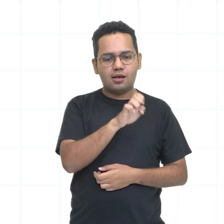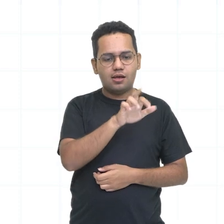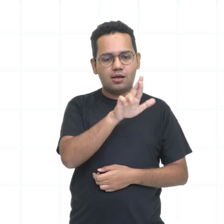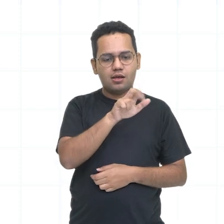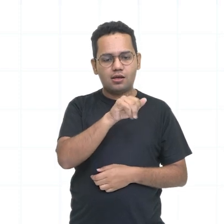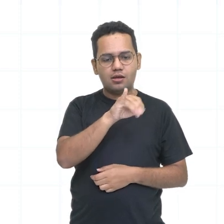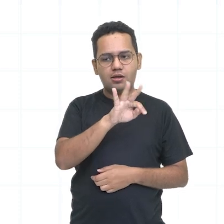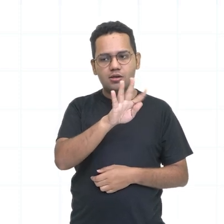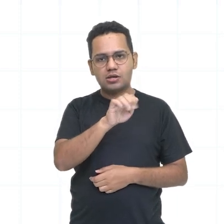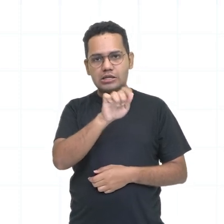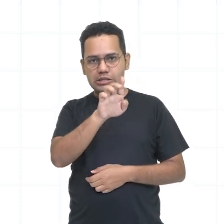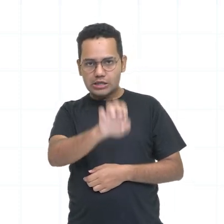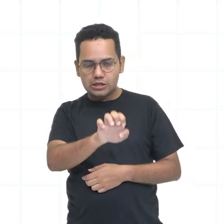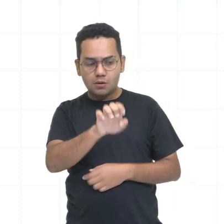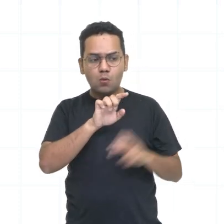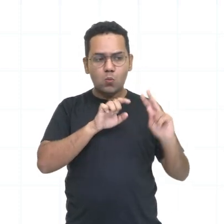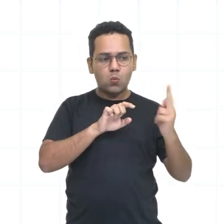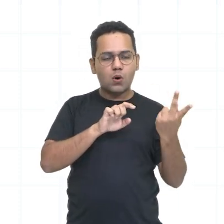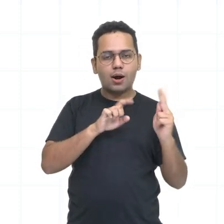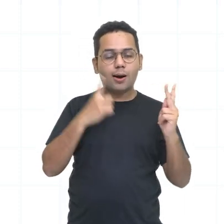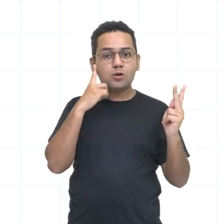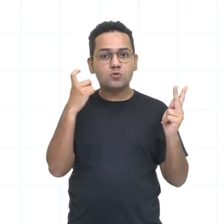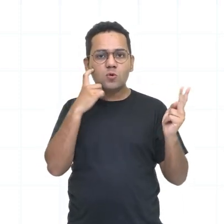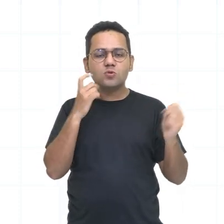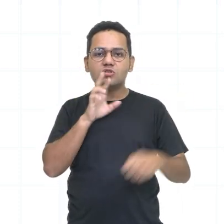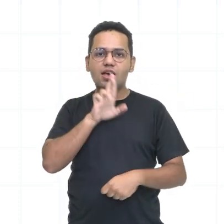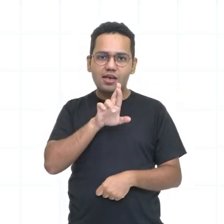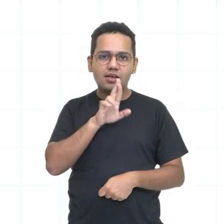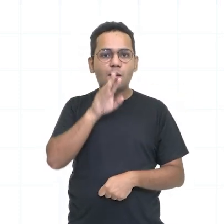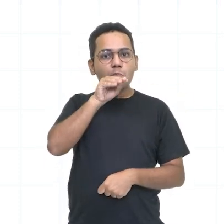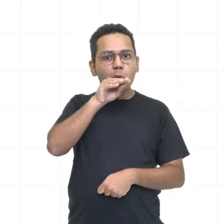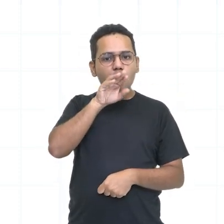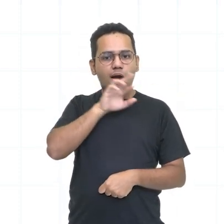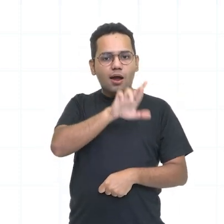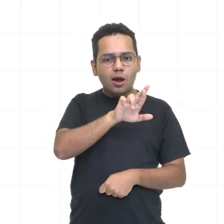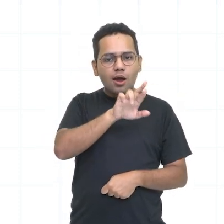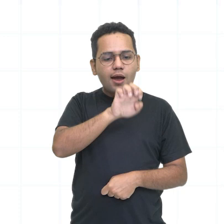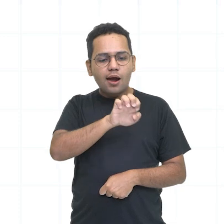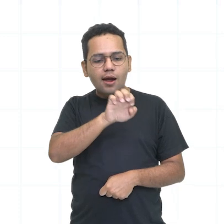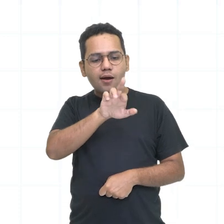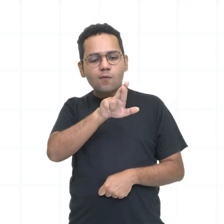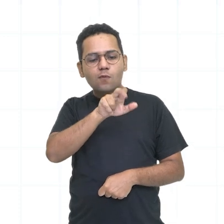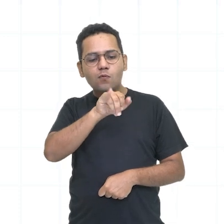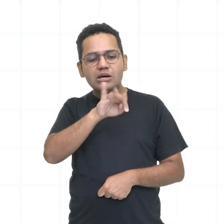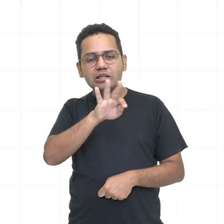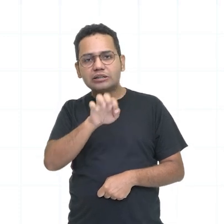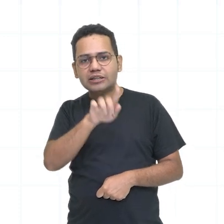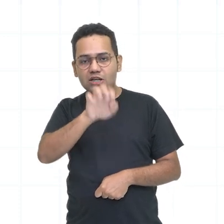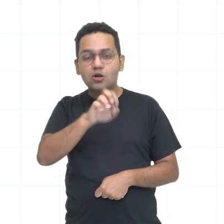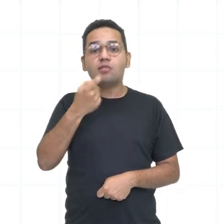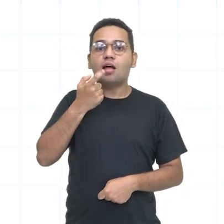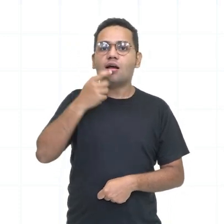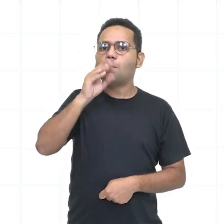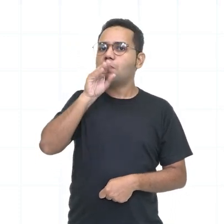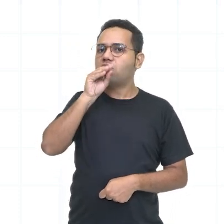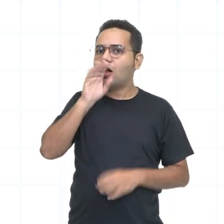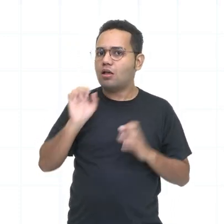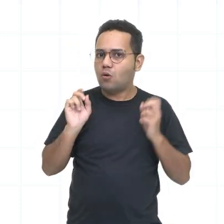uma palavrinha que inicia com H e tem som de R ali, né? Muito próximo do R. Então, heritage é um H que tem